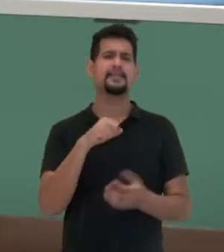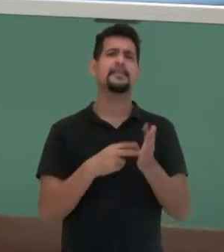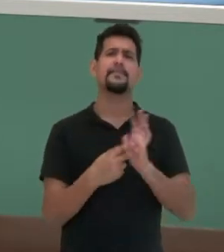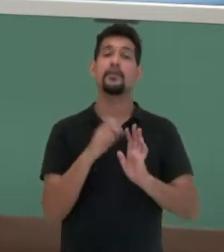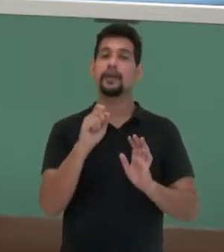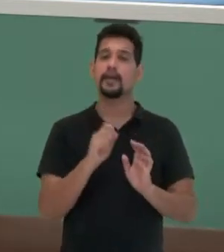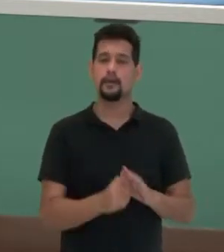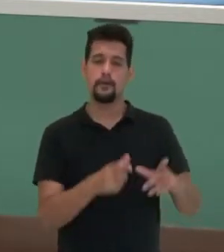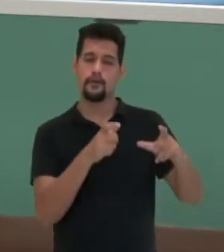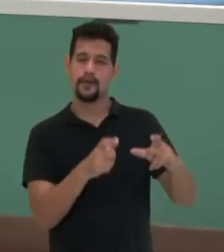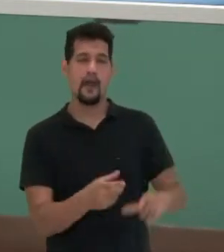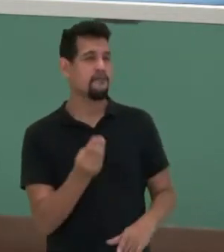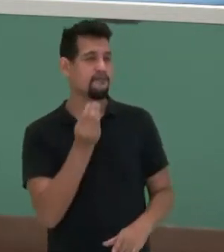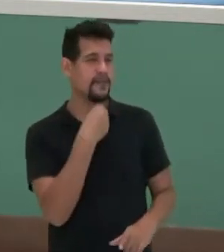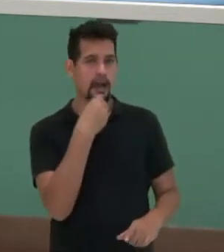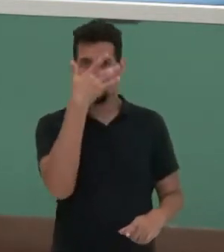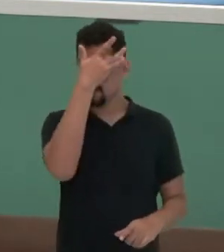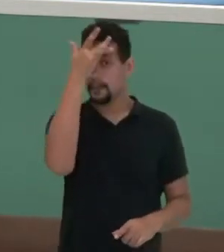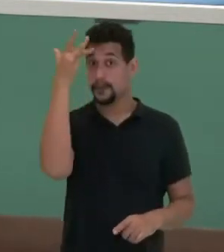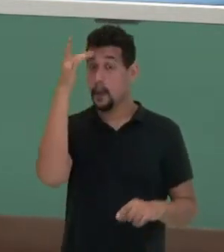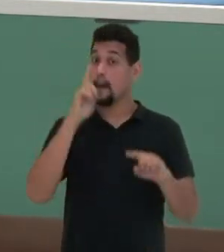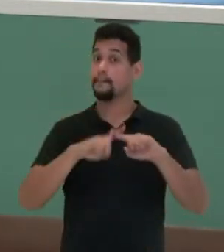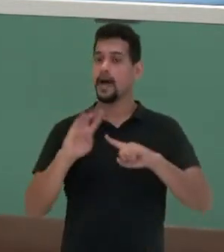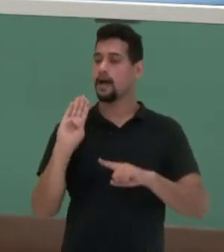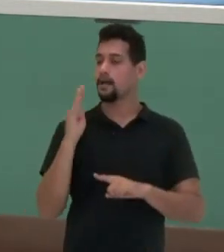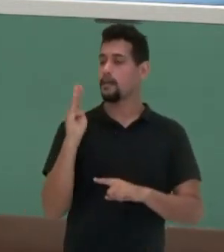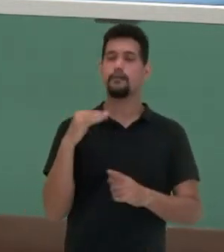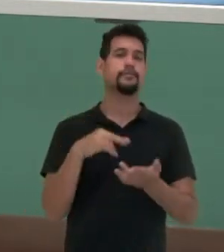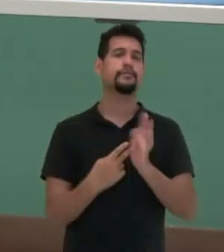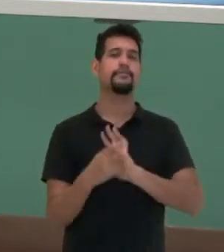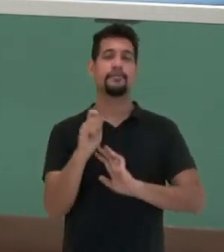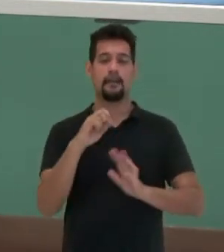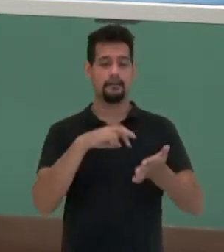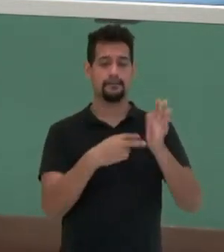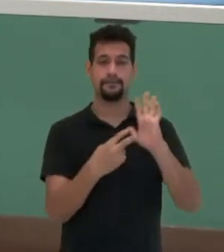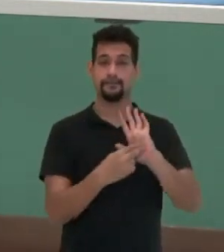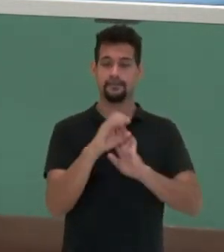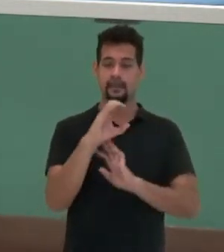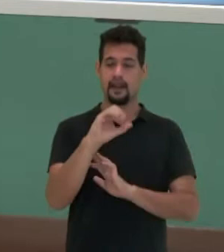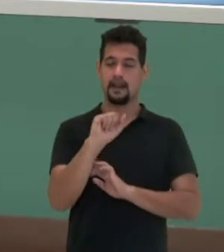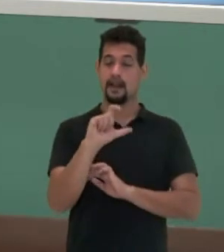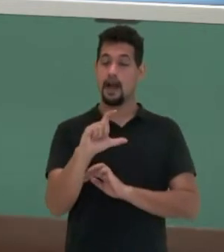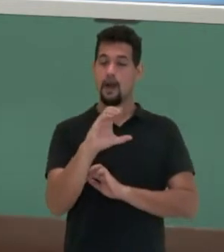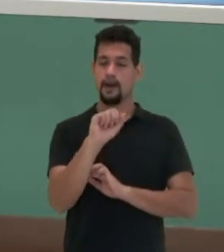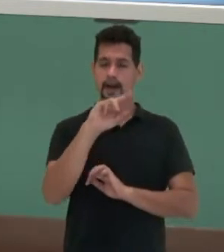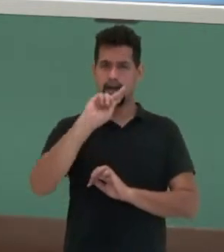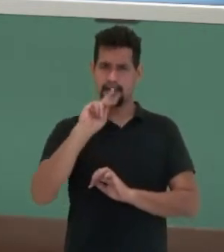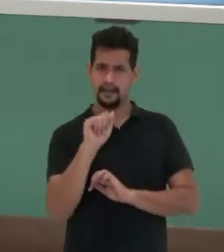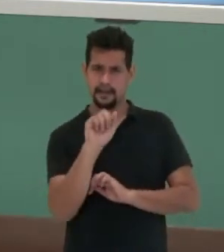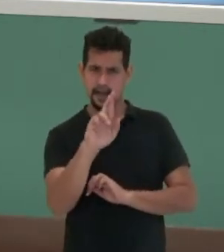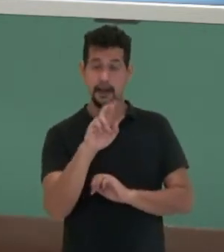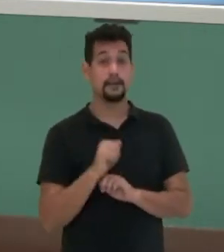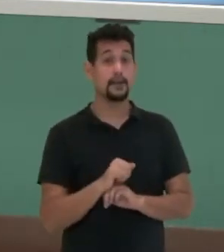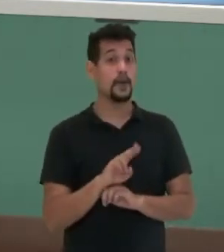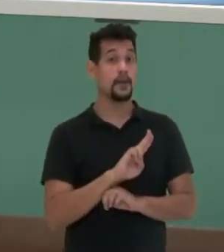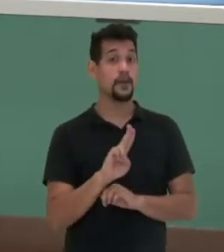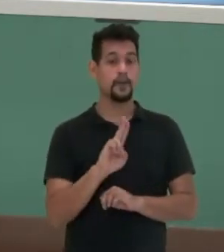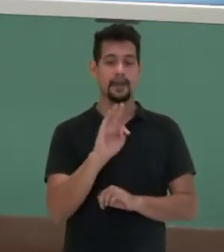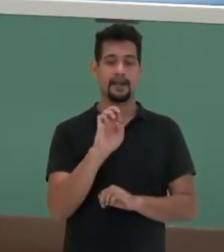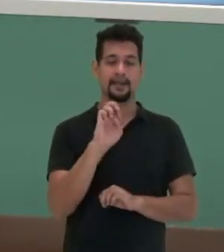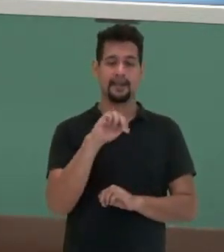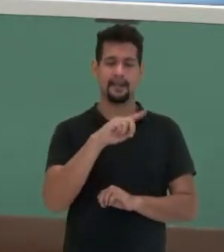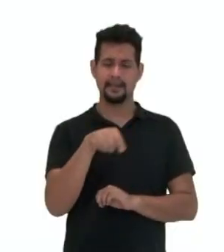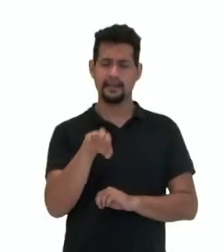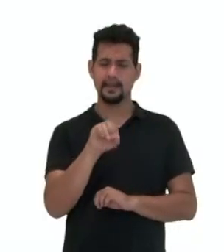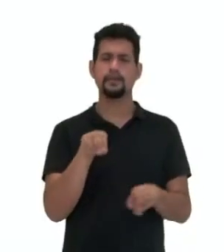de alguém. Na biologia, o tendão de Aquiles é esse que fica no calcanhar, né? Também chamado de tendão calcâneo.